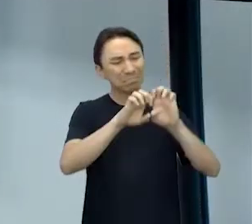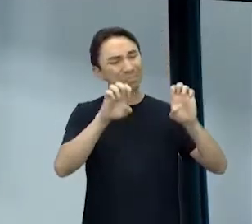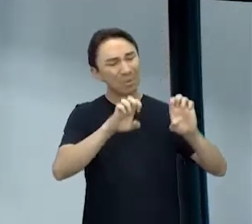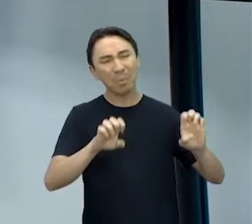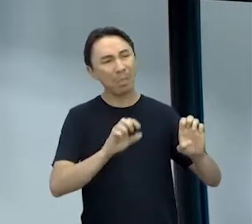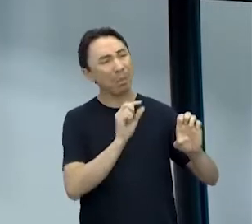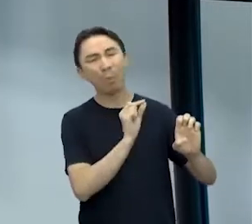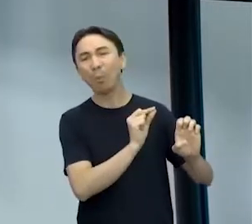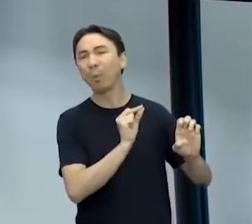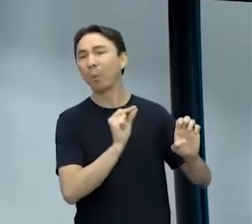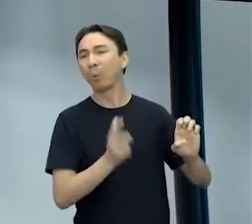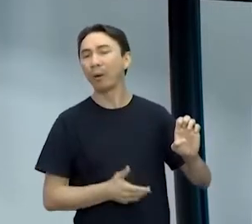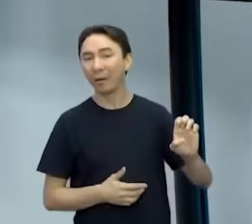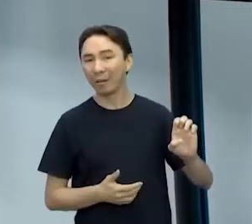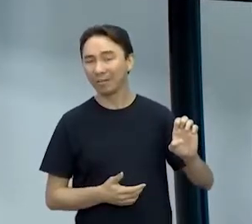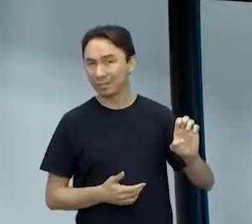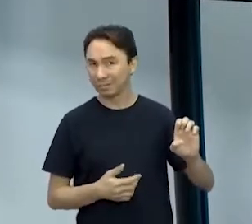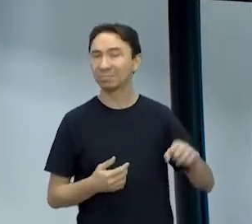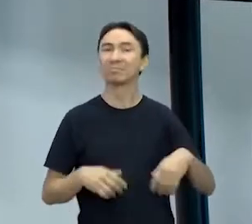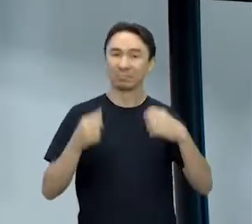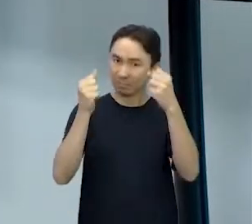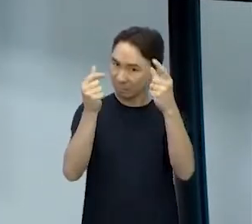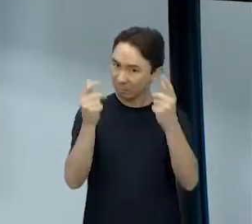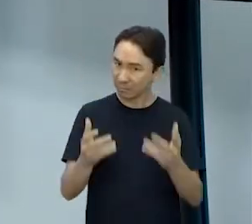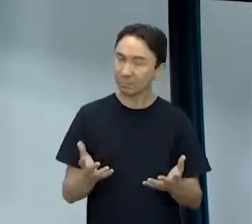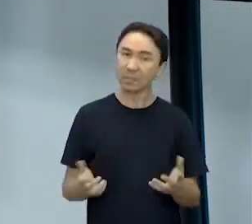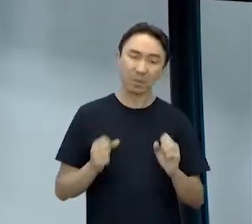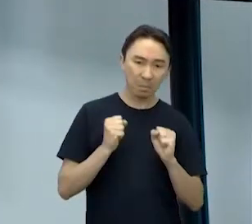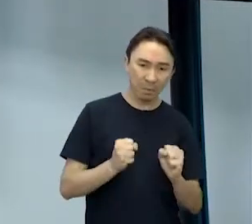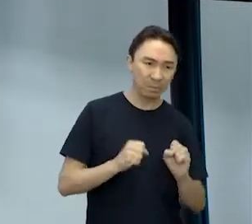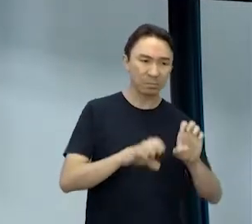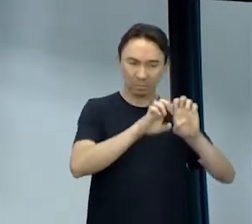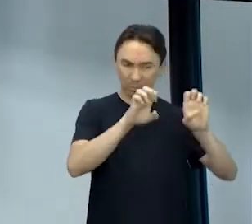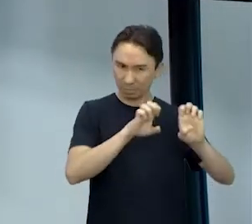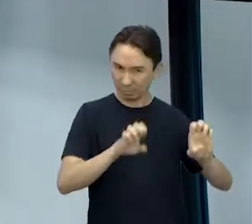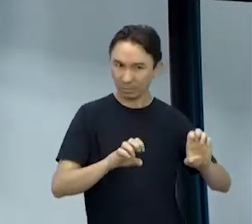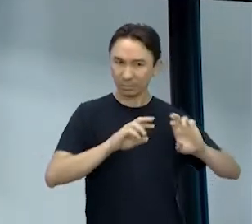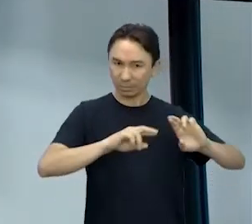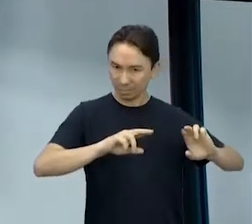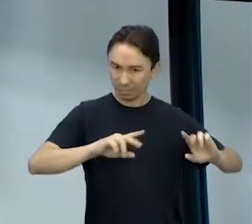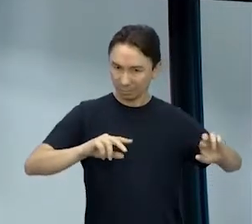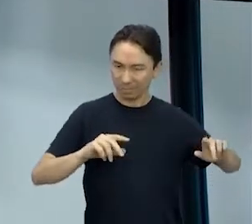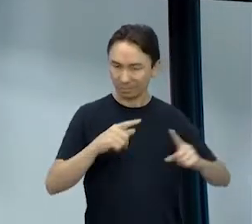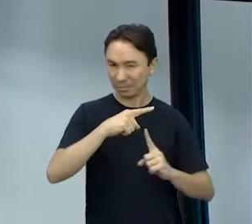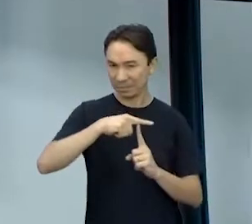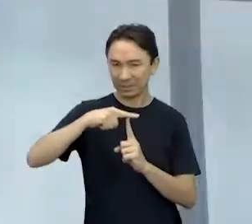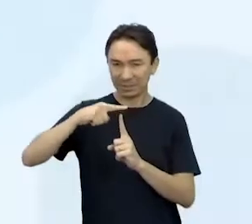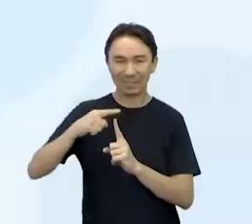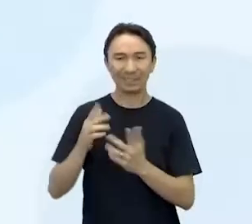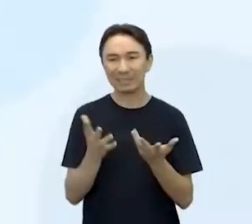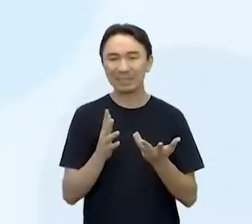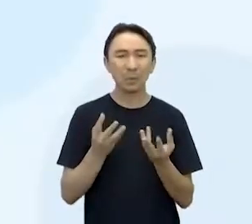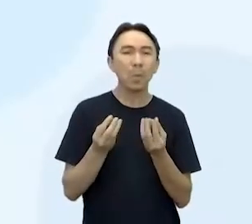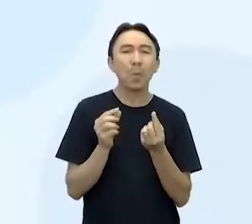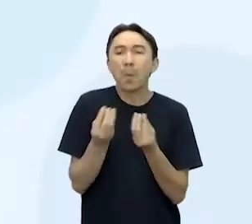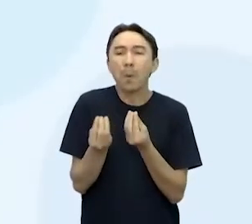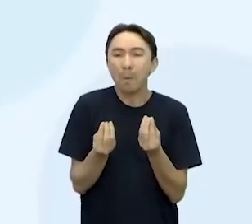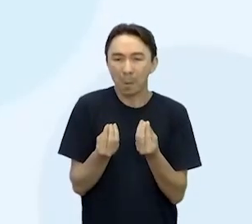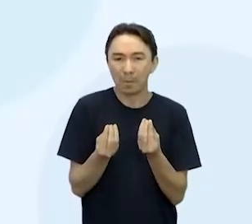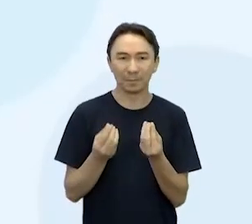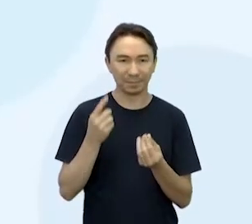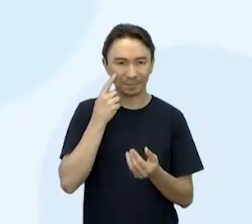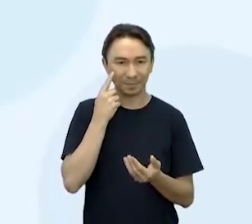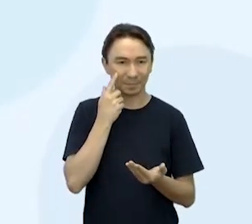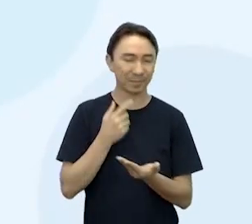né? Eu falei que eles podem ter estruturas desse tipo, mas vamos dar uma olhadinha o que são essas estruturas. Então, uma